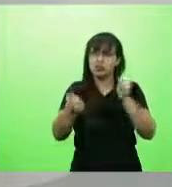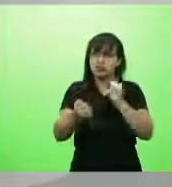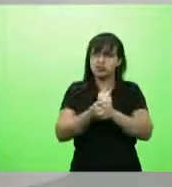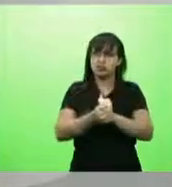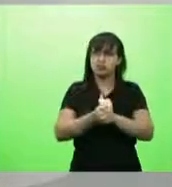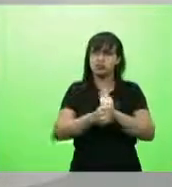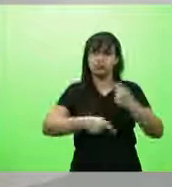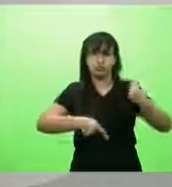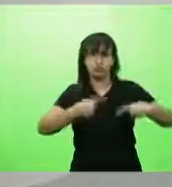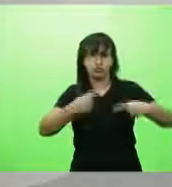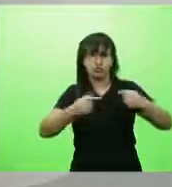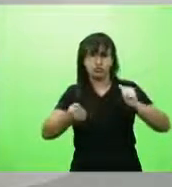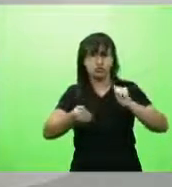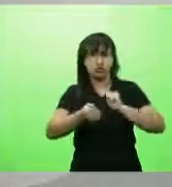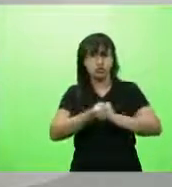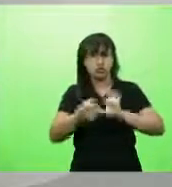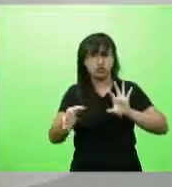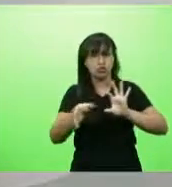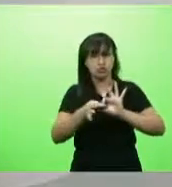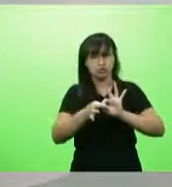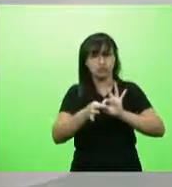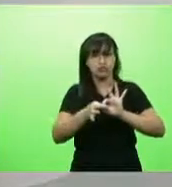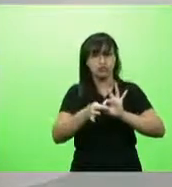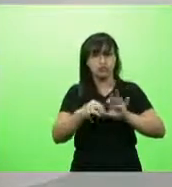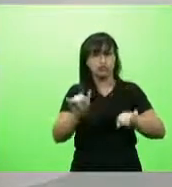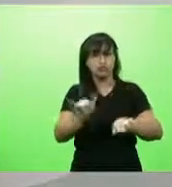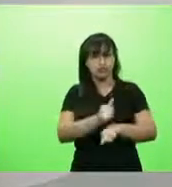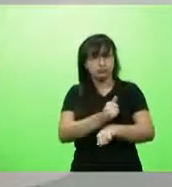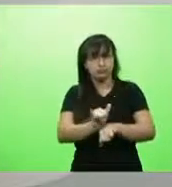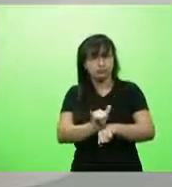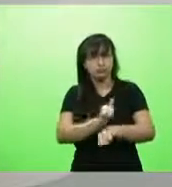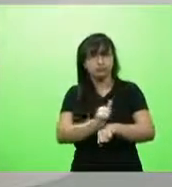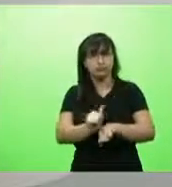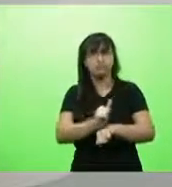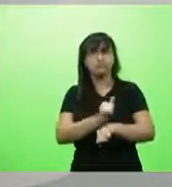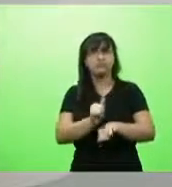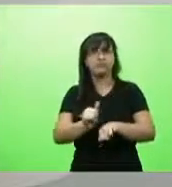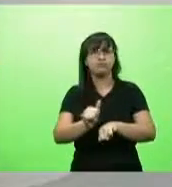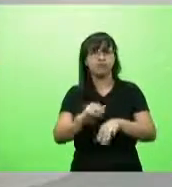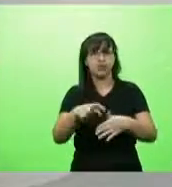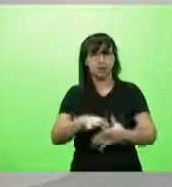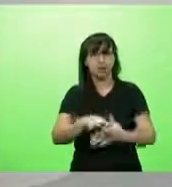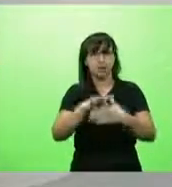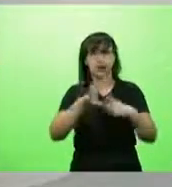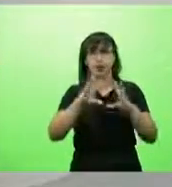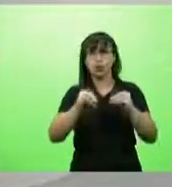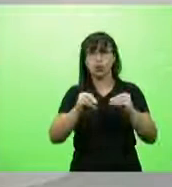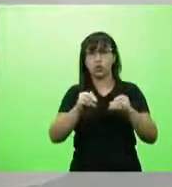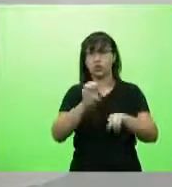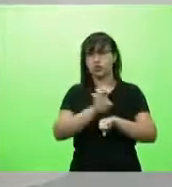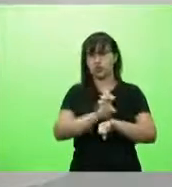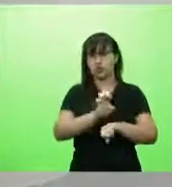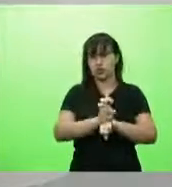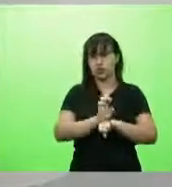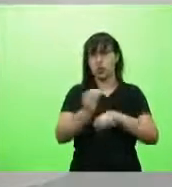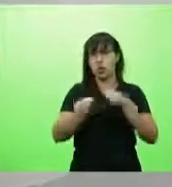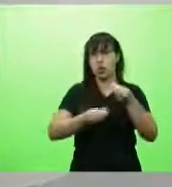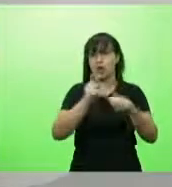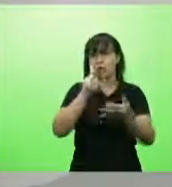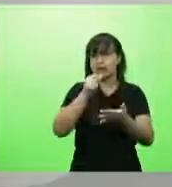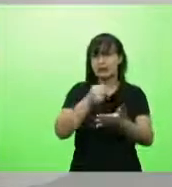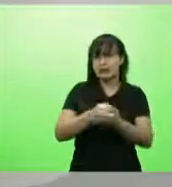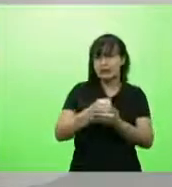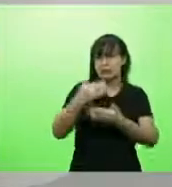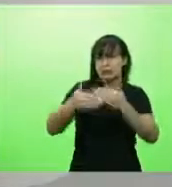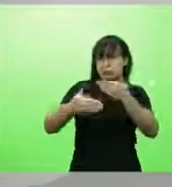as forças estratégicas de comando do Estado as ações que devemos empreender daqui por